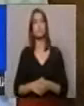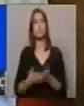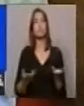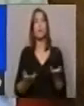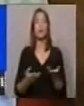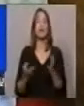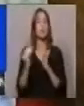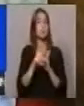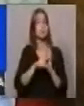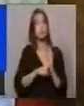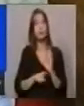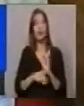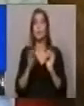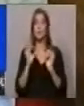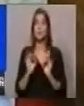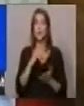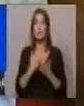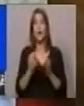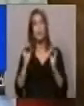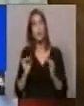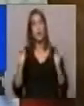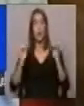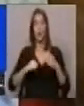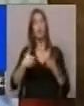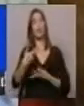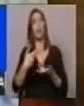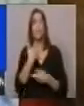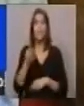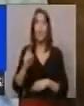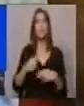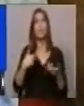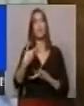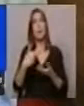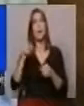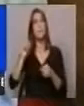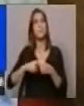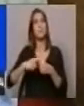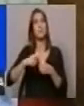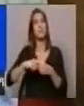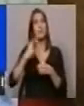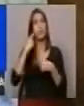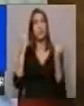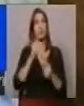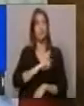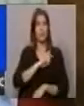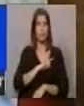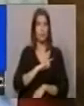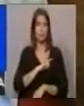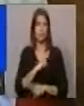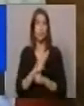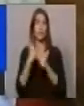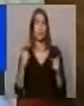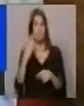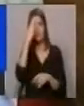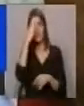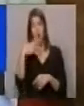promover uma verdadeira negociação ou renegociação das parcerias público-privadas, considerando que no próximo